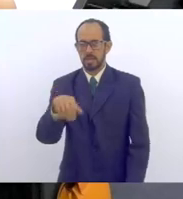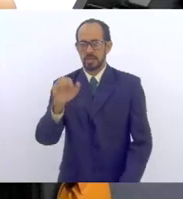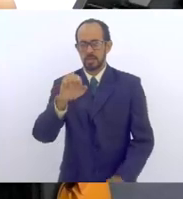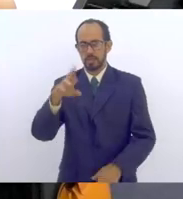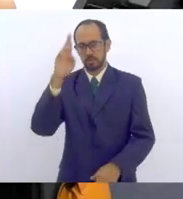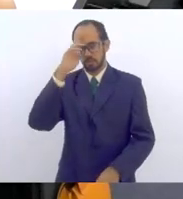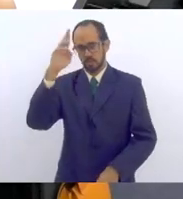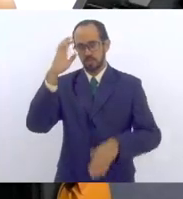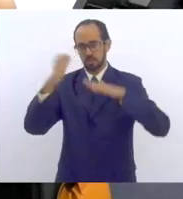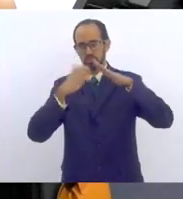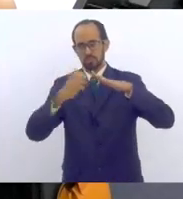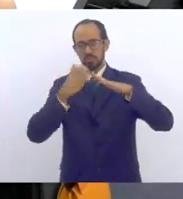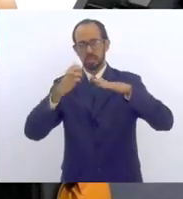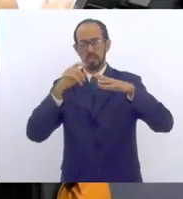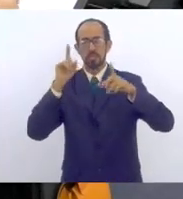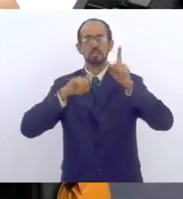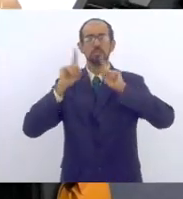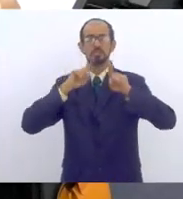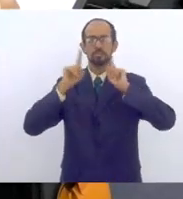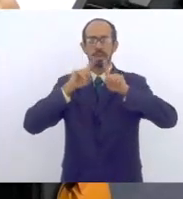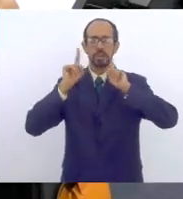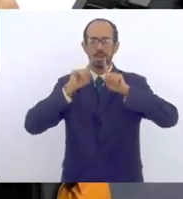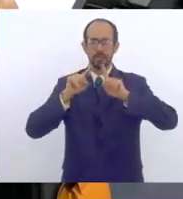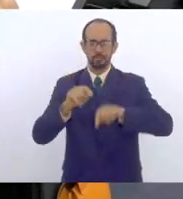do centro de imagens de Maricá